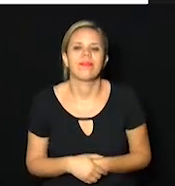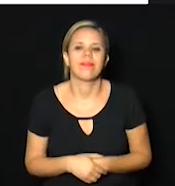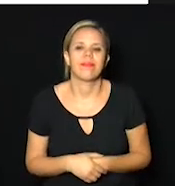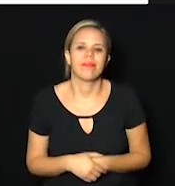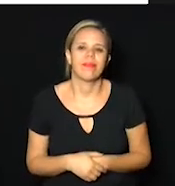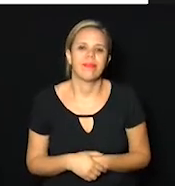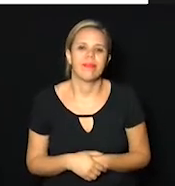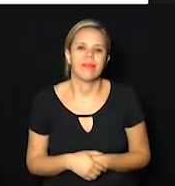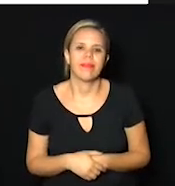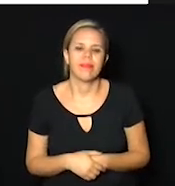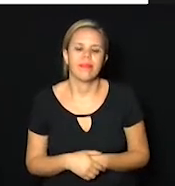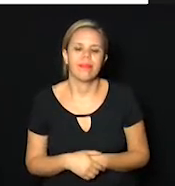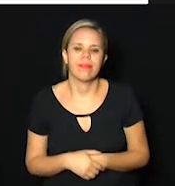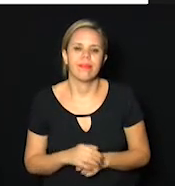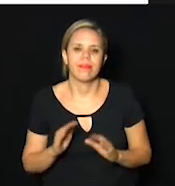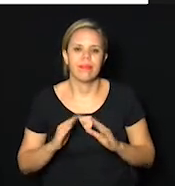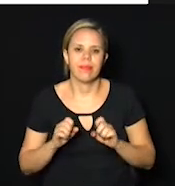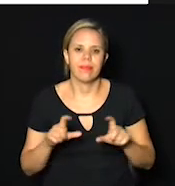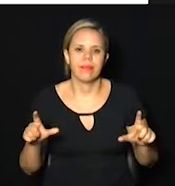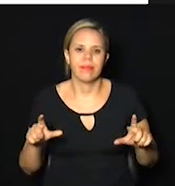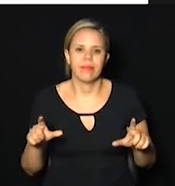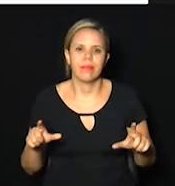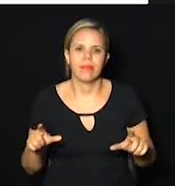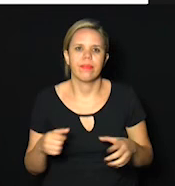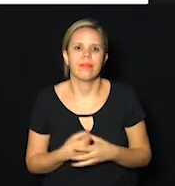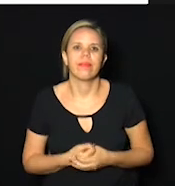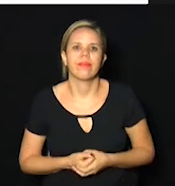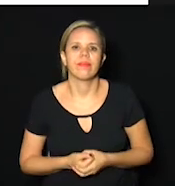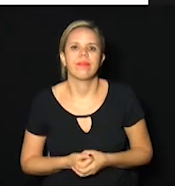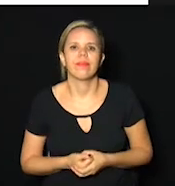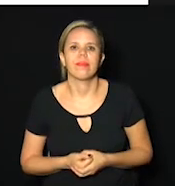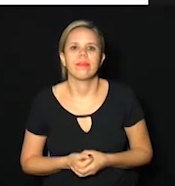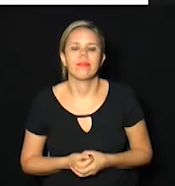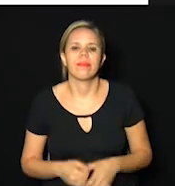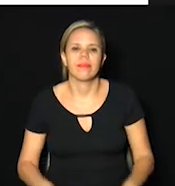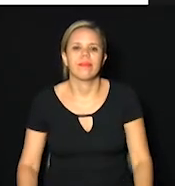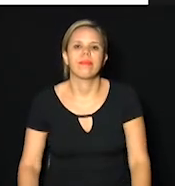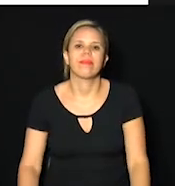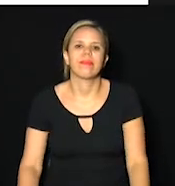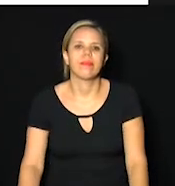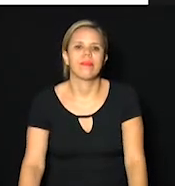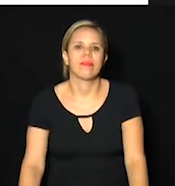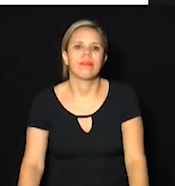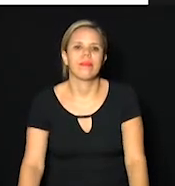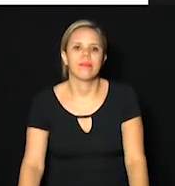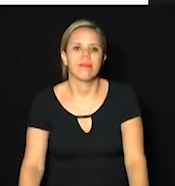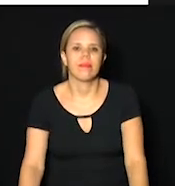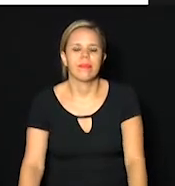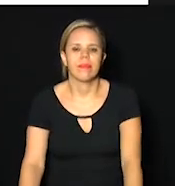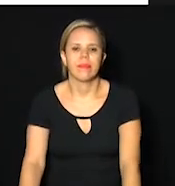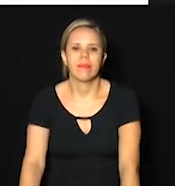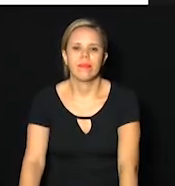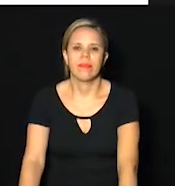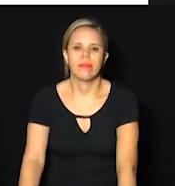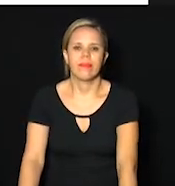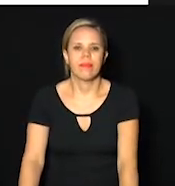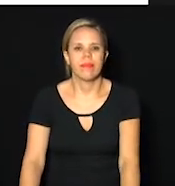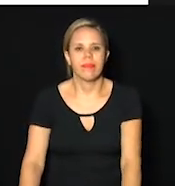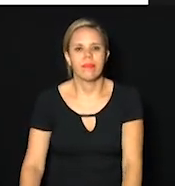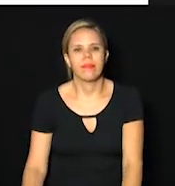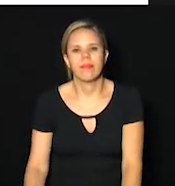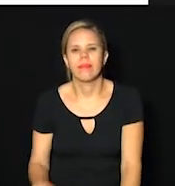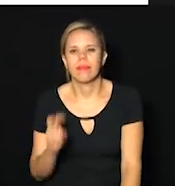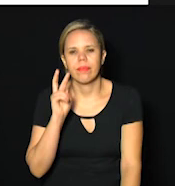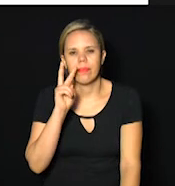o Décio está pedindo para colocar a tela do seu cenário. Vou colocar aqui. Décio, para você dar uma olhada.